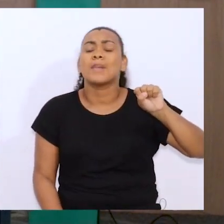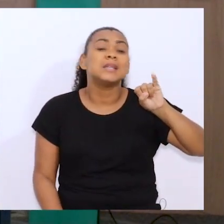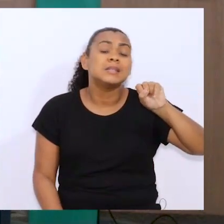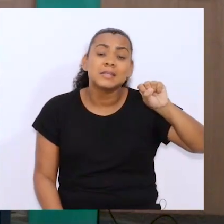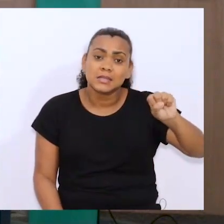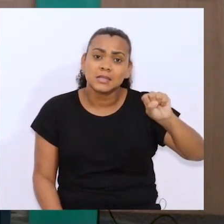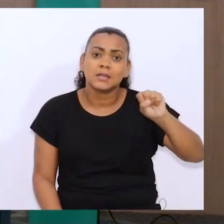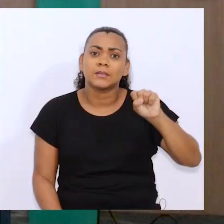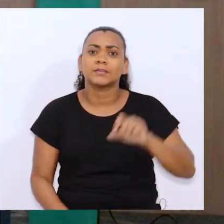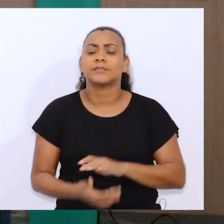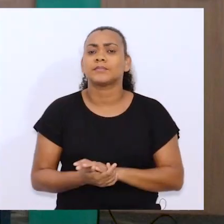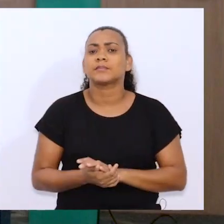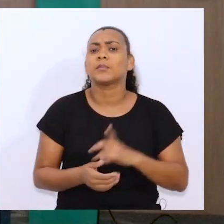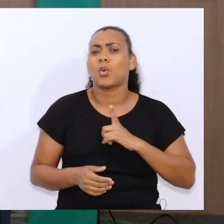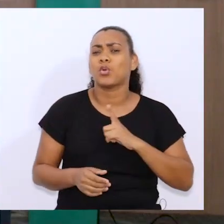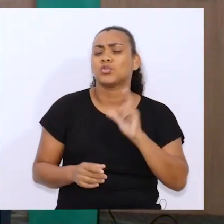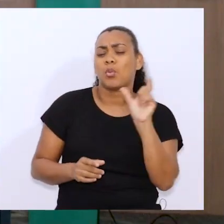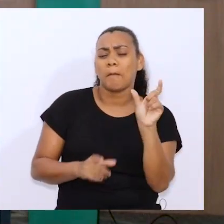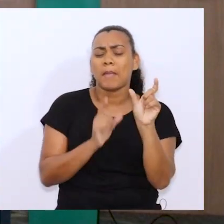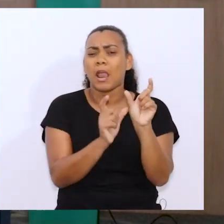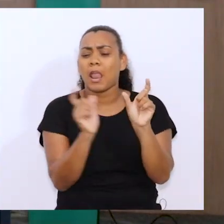palavra porém.